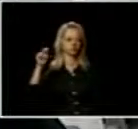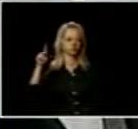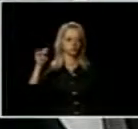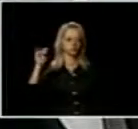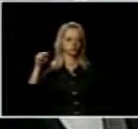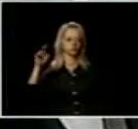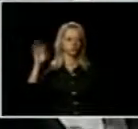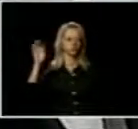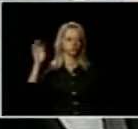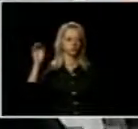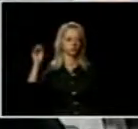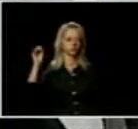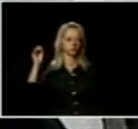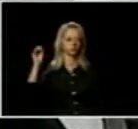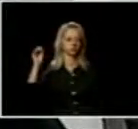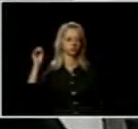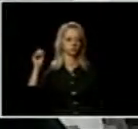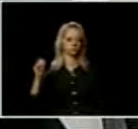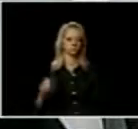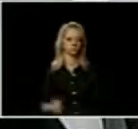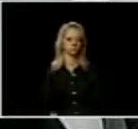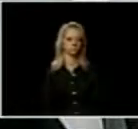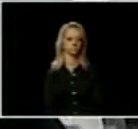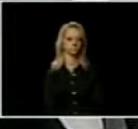Uma posição geográfica